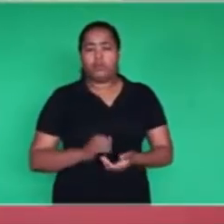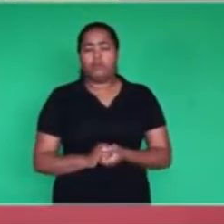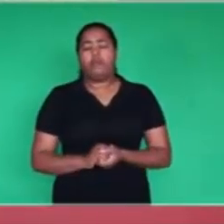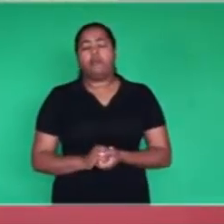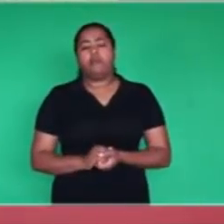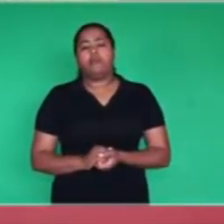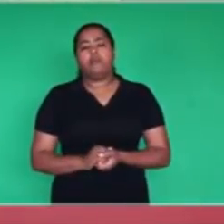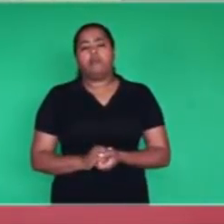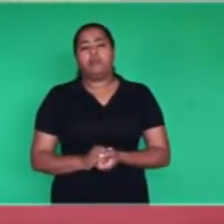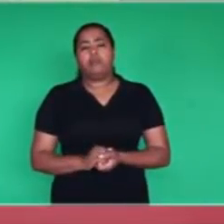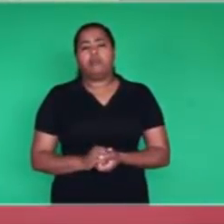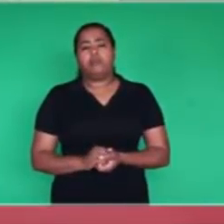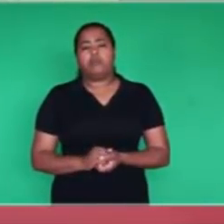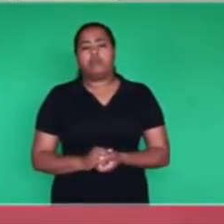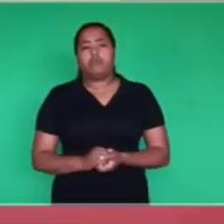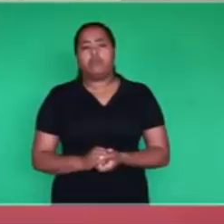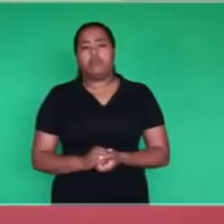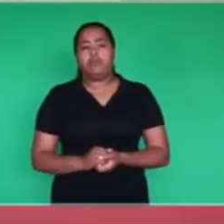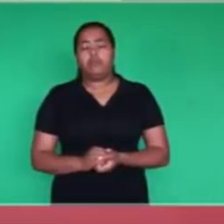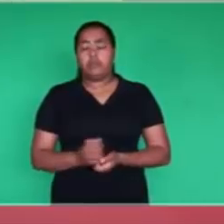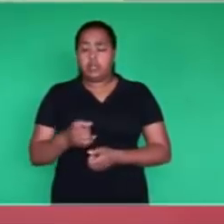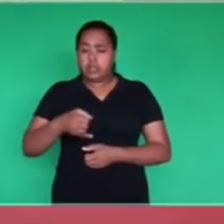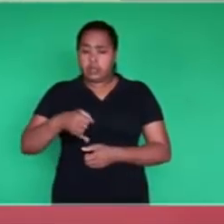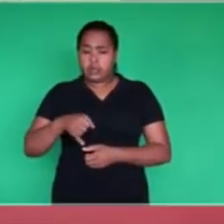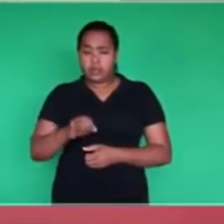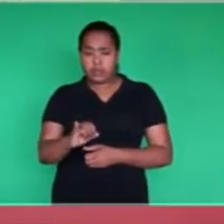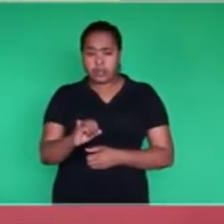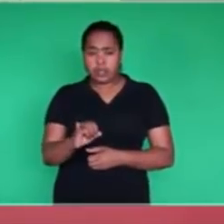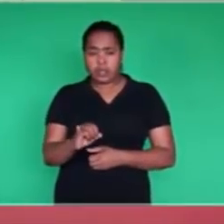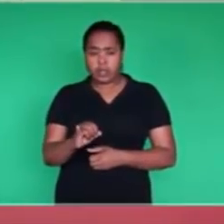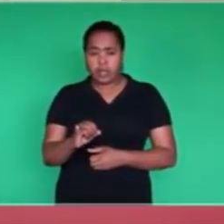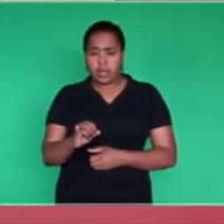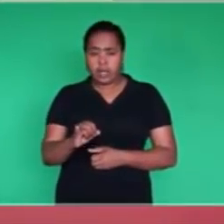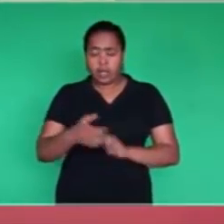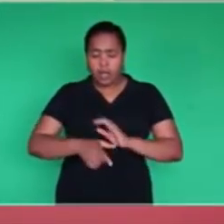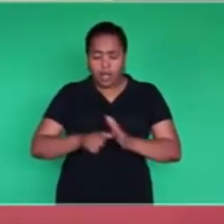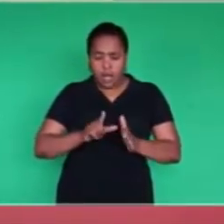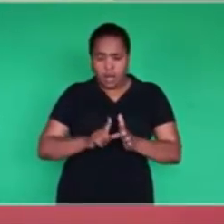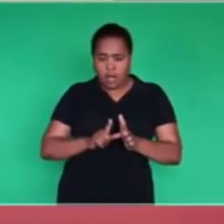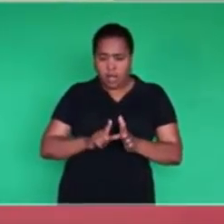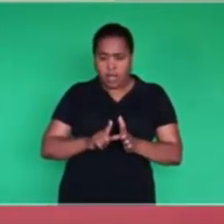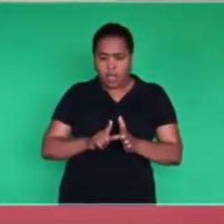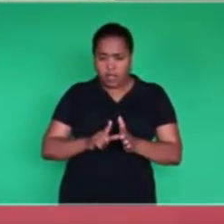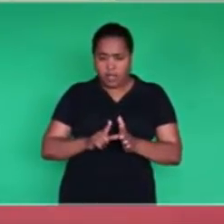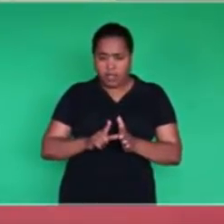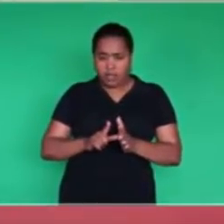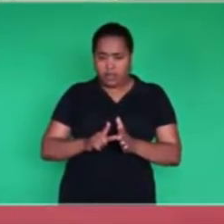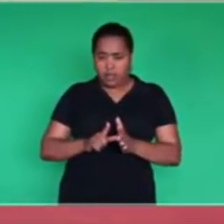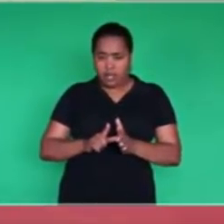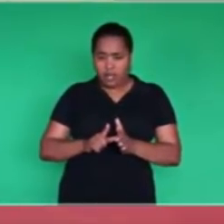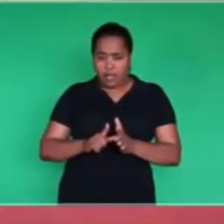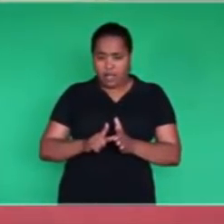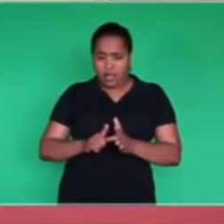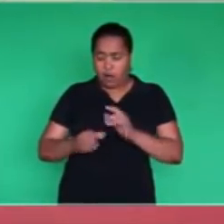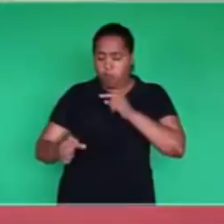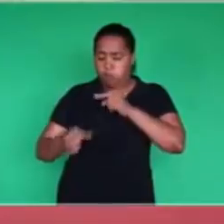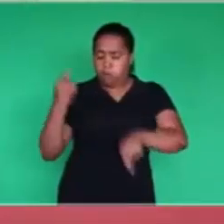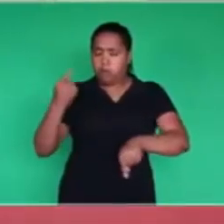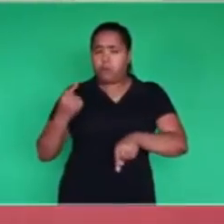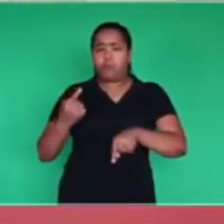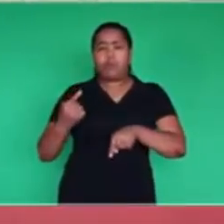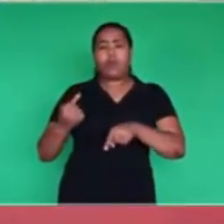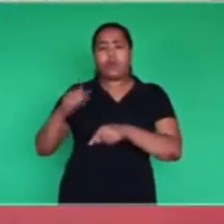se rebelar contra o Senhor. A carne que se rebelar contra o Senhor está aqui, ó. Ela vai entrar aqui.